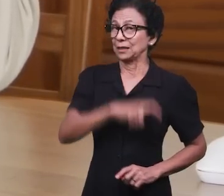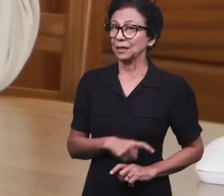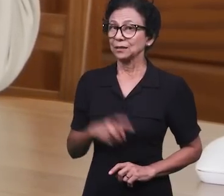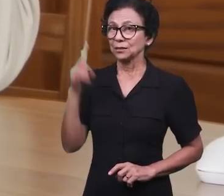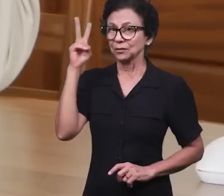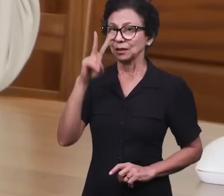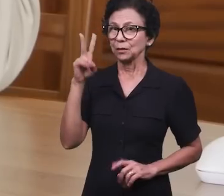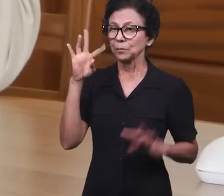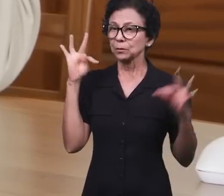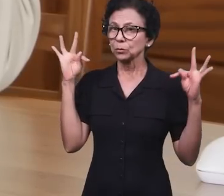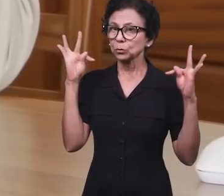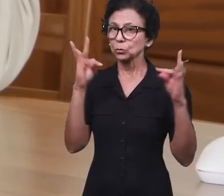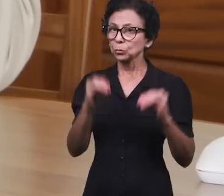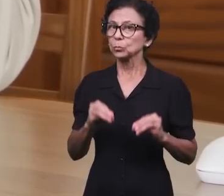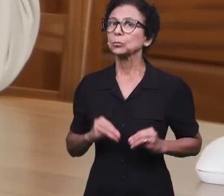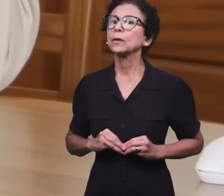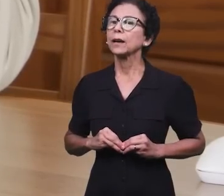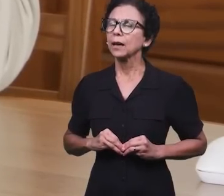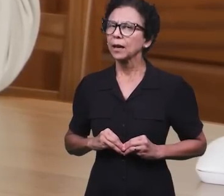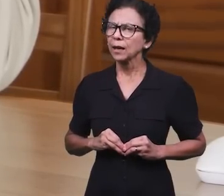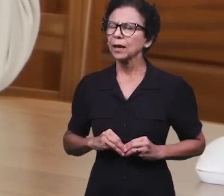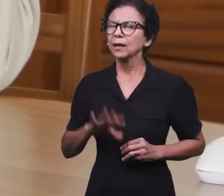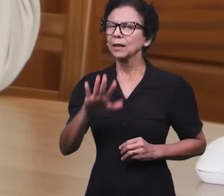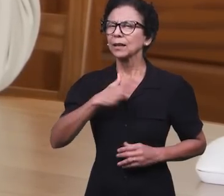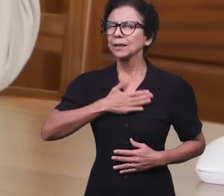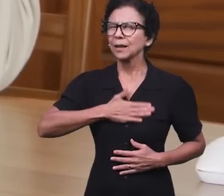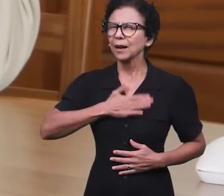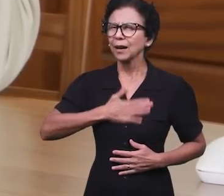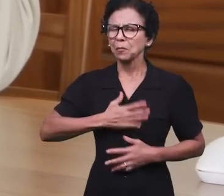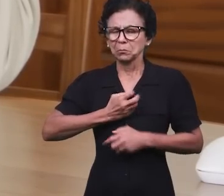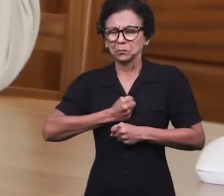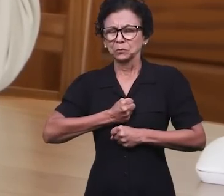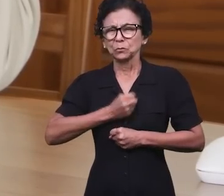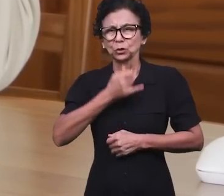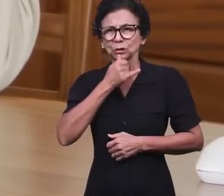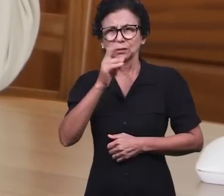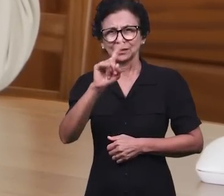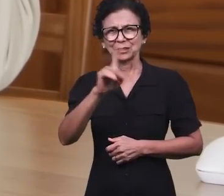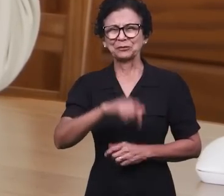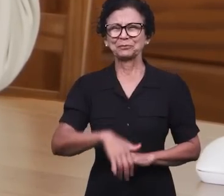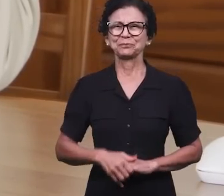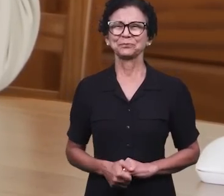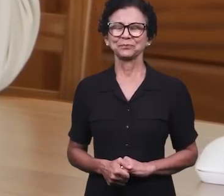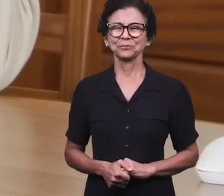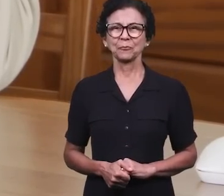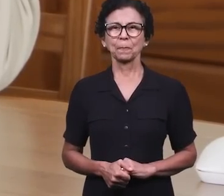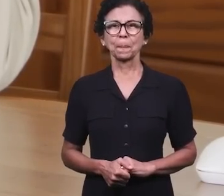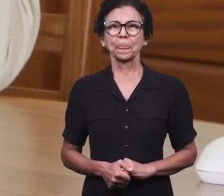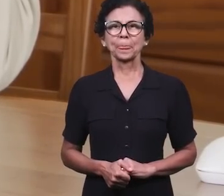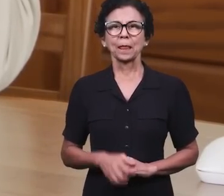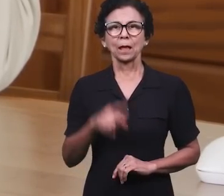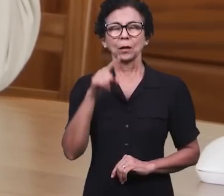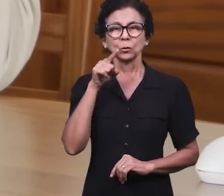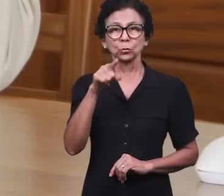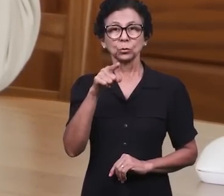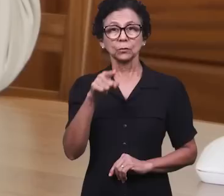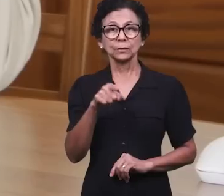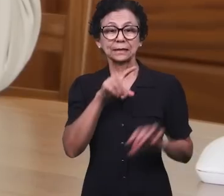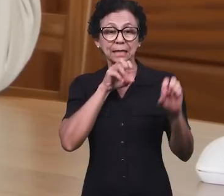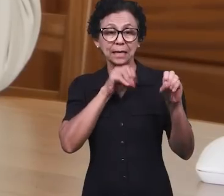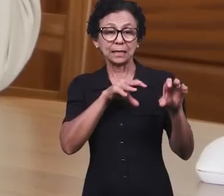tiver uma grande dificuldade, ele vai lembrar do que você ensinou para ele, certo? Então, não esqueça disso, meu irmão. Não fica angustiado, triste por causa disso, não. A